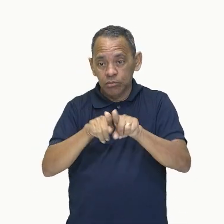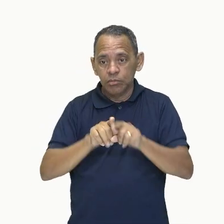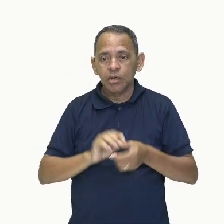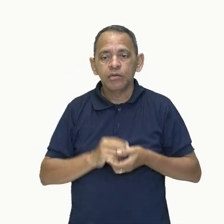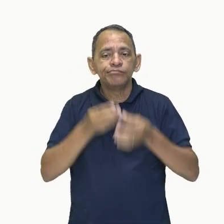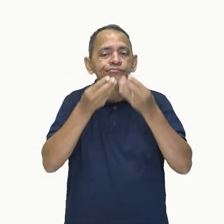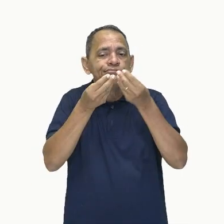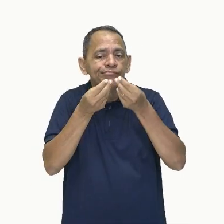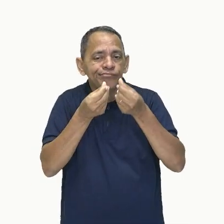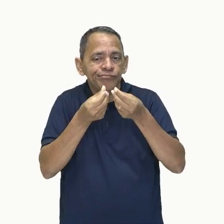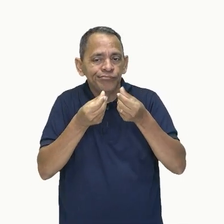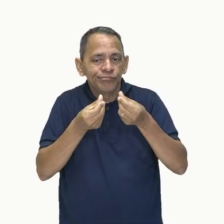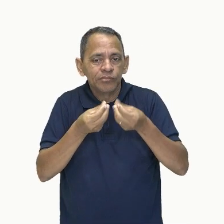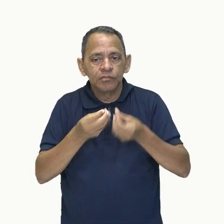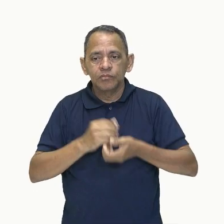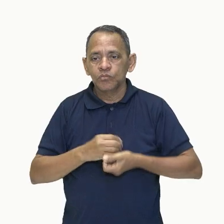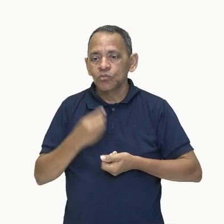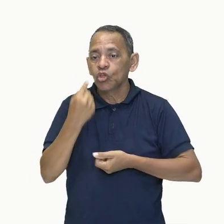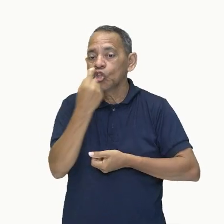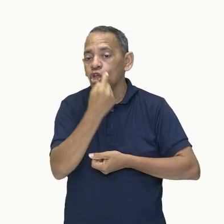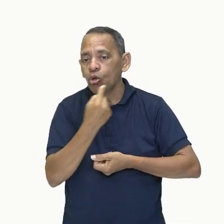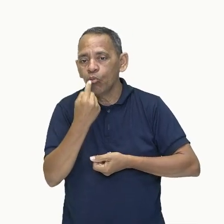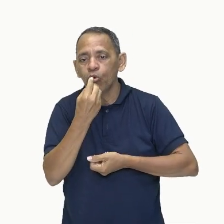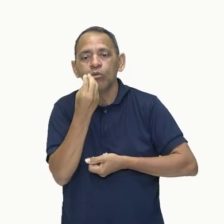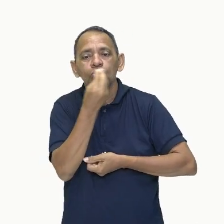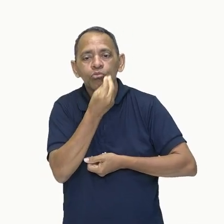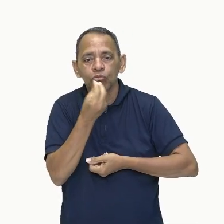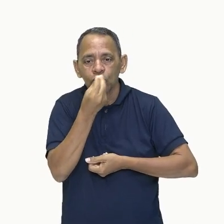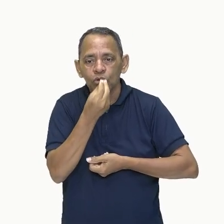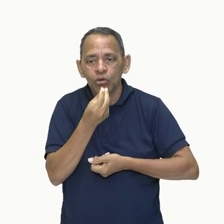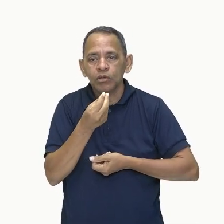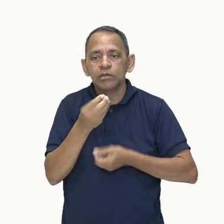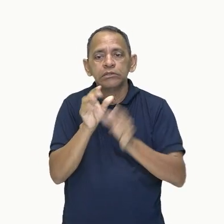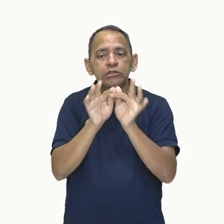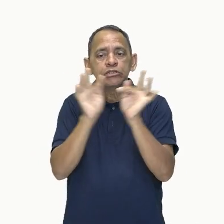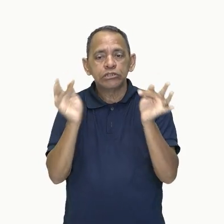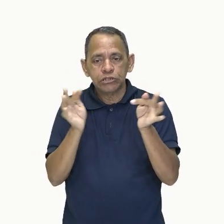isso. Professor, como é que eu posso ver? Simples, você pega um balde